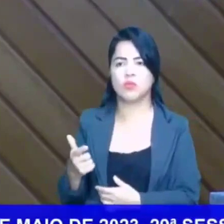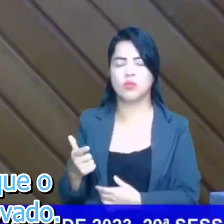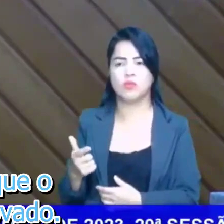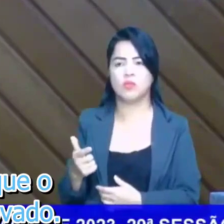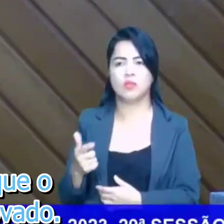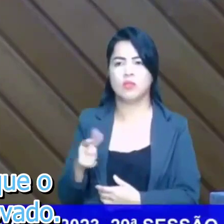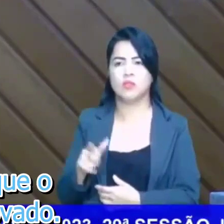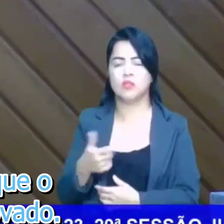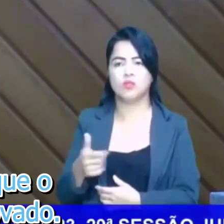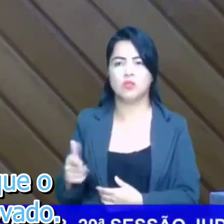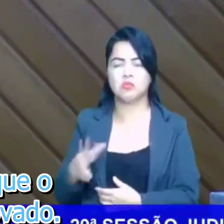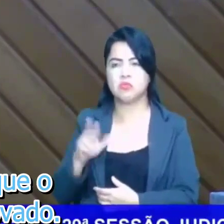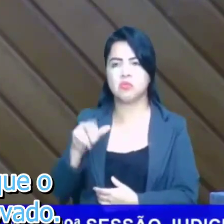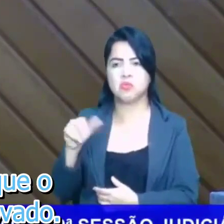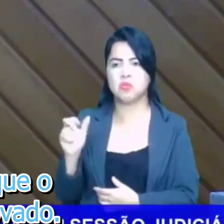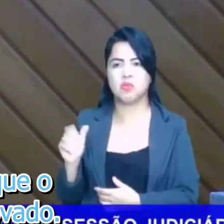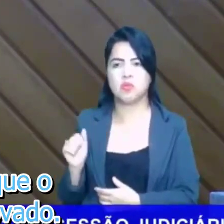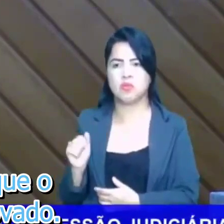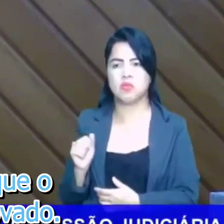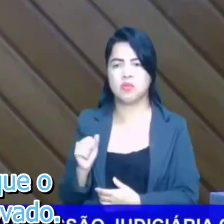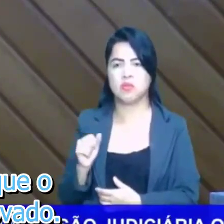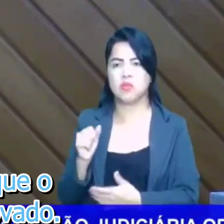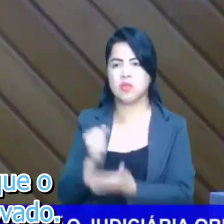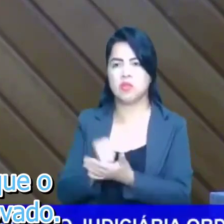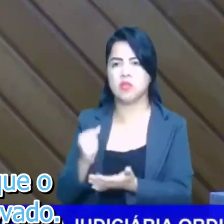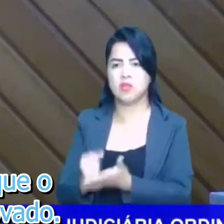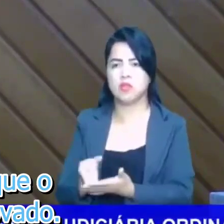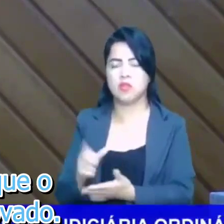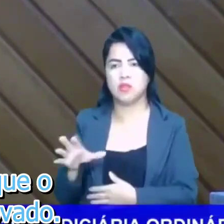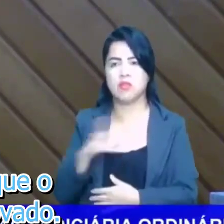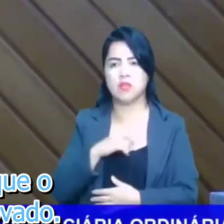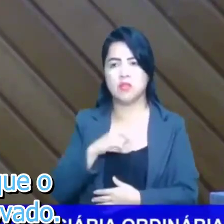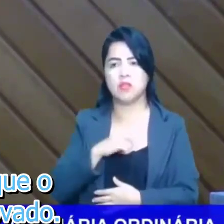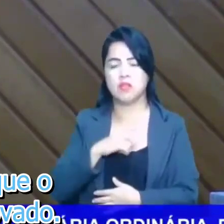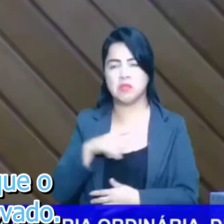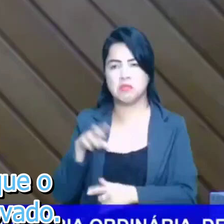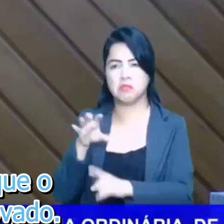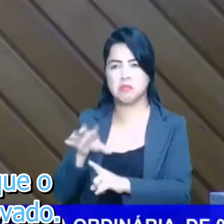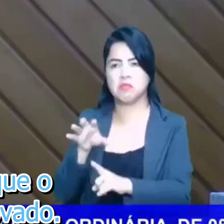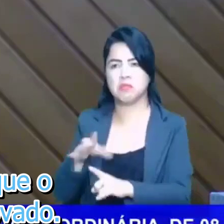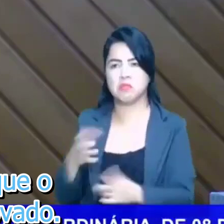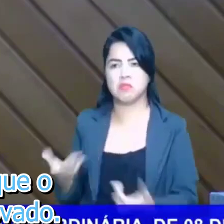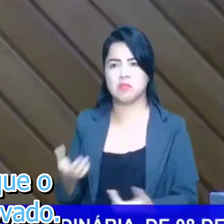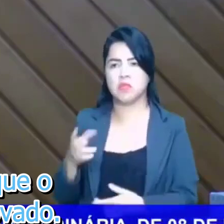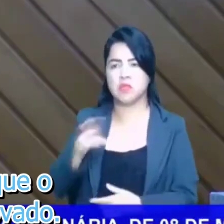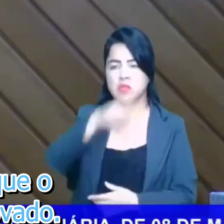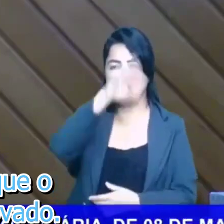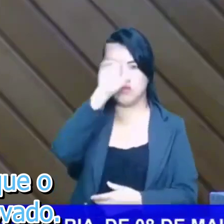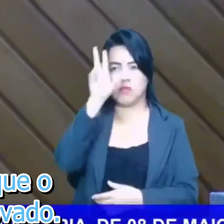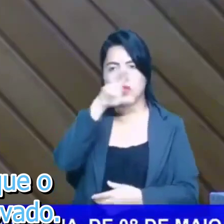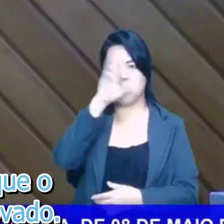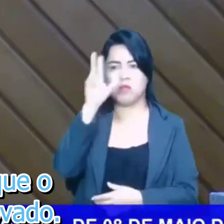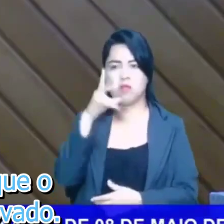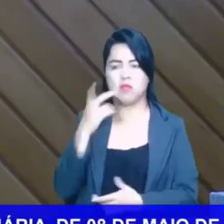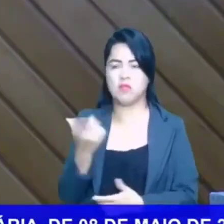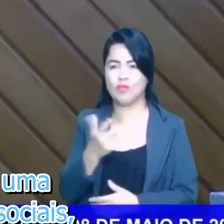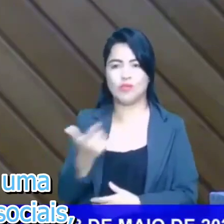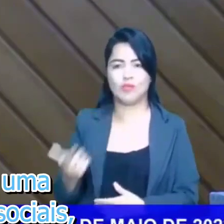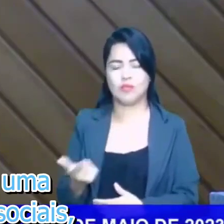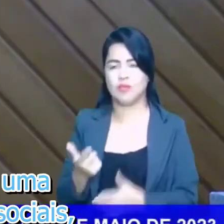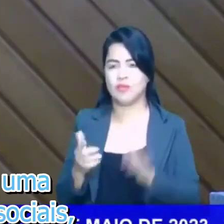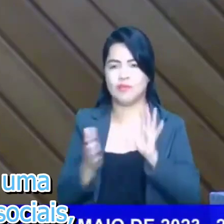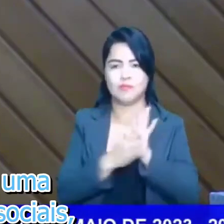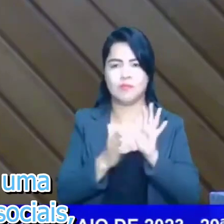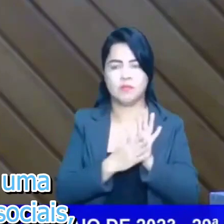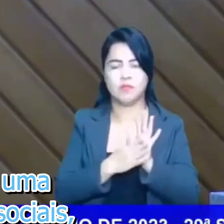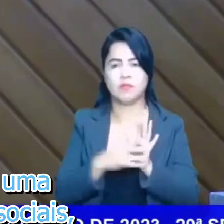recebido, nunca negou ter contratado, pelo contrário, disse que o fez sobre efeito de embriaguez, que não foi comprovado. Então,